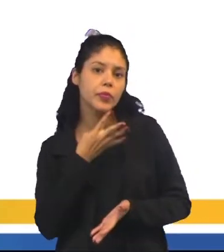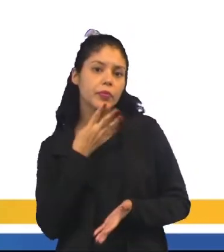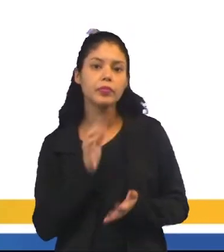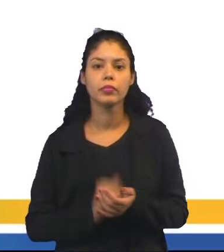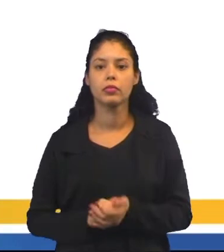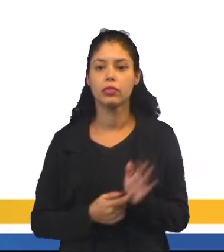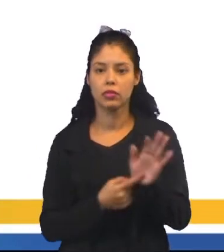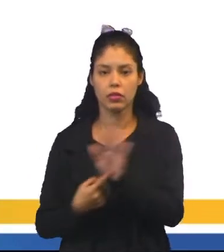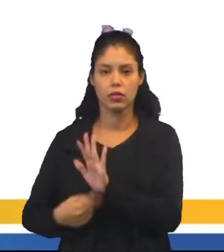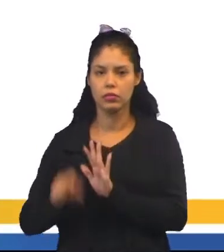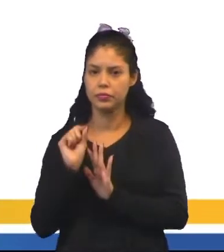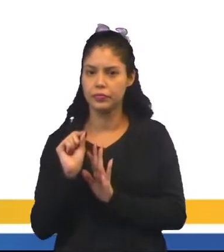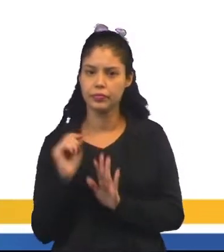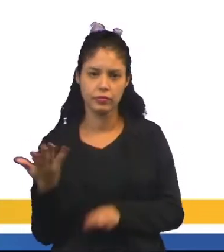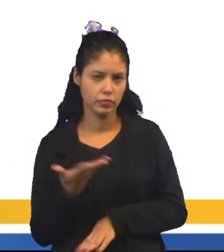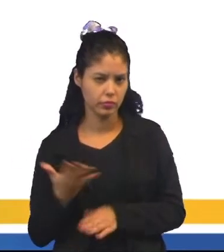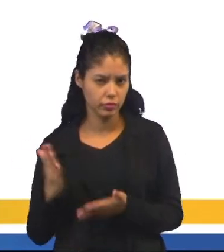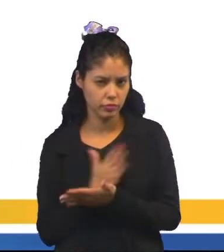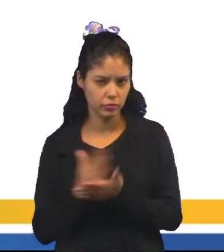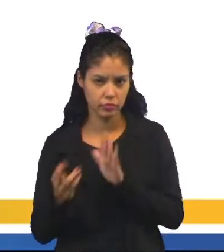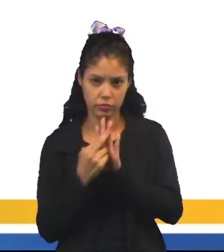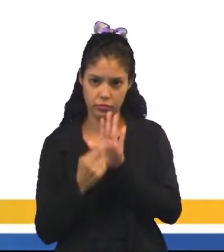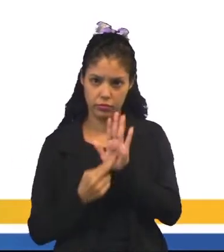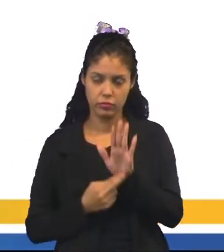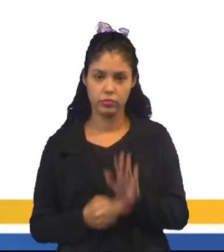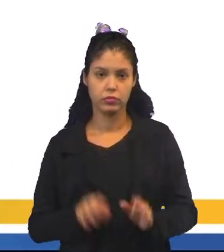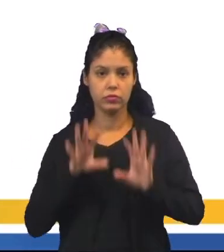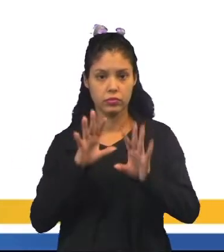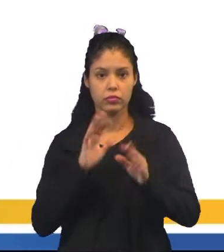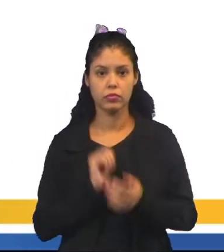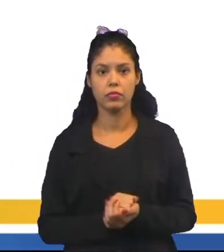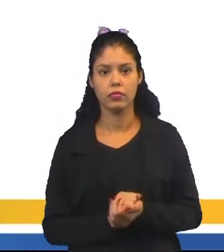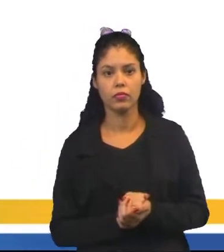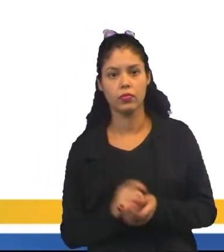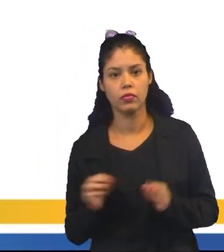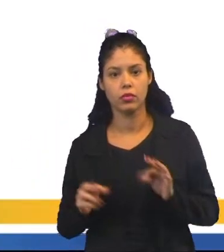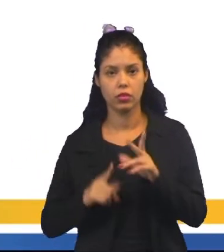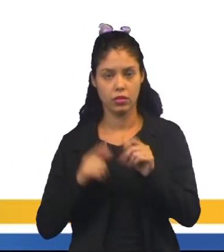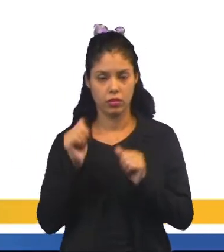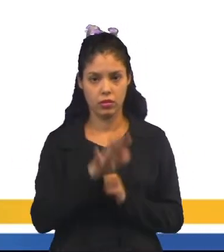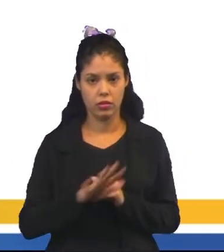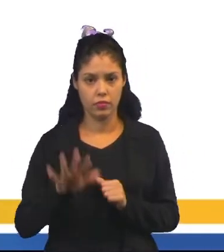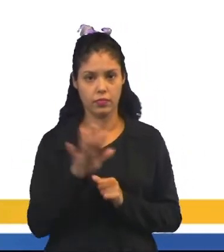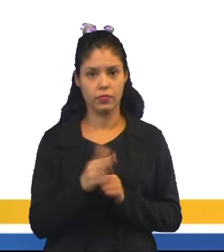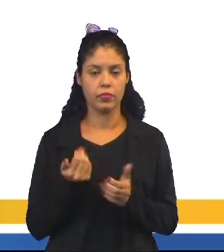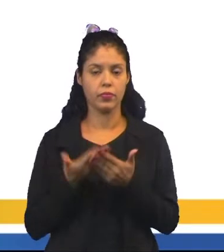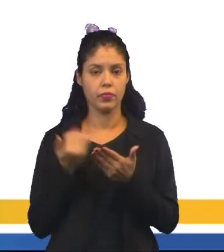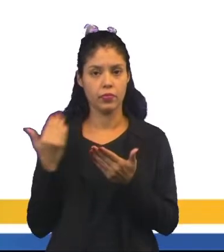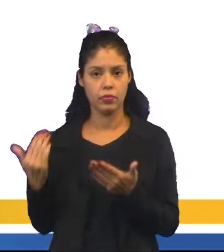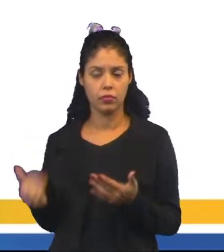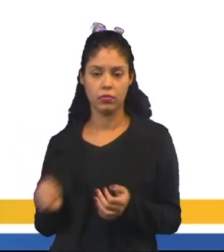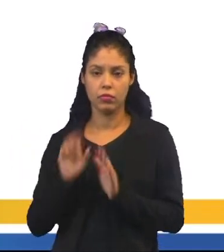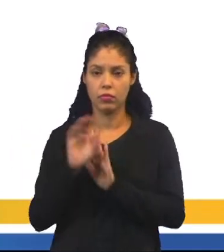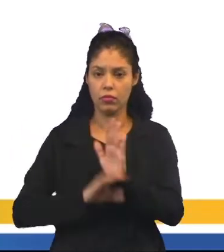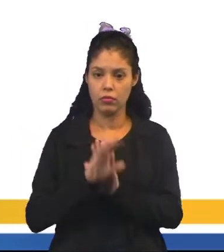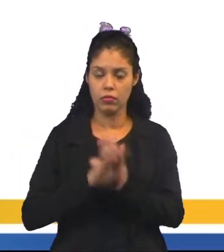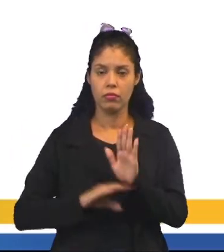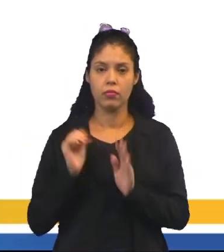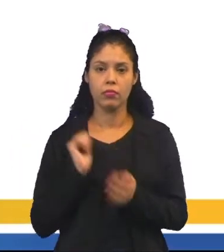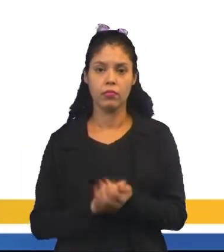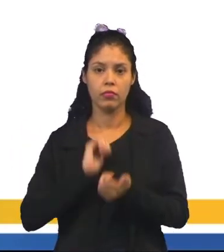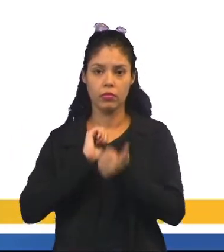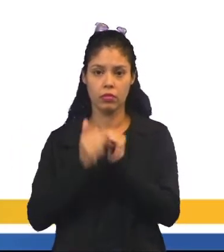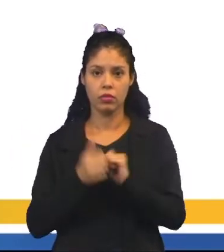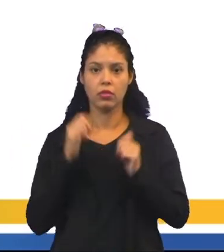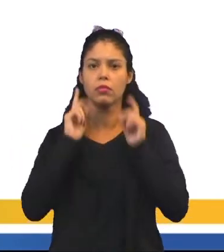isso, a gente vai precisar o quê? Estabelecer algumas regras. Apesar de forma geral, se eu fosse já antecipando aqui o conteúdo, dizer que